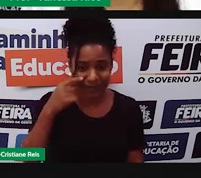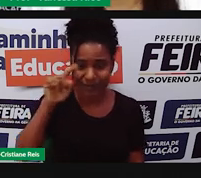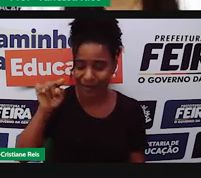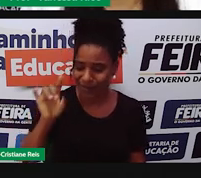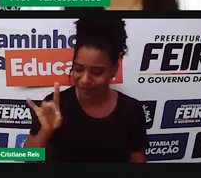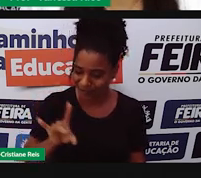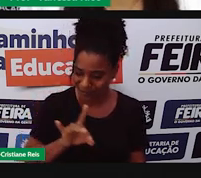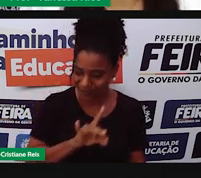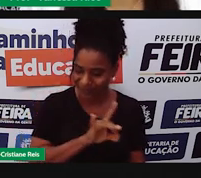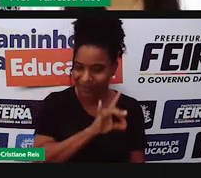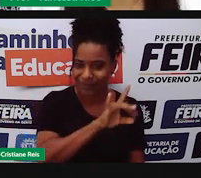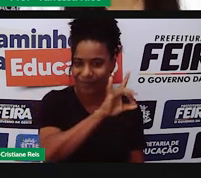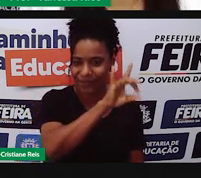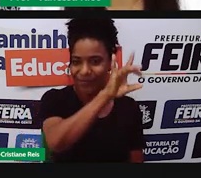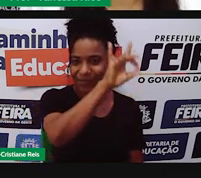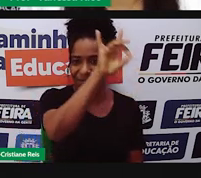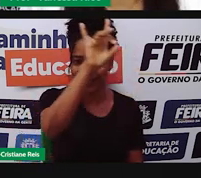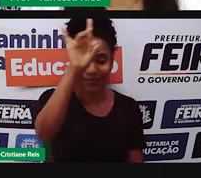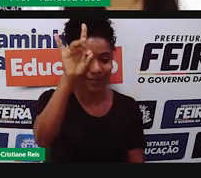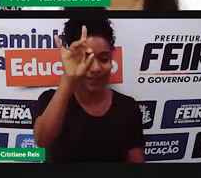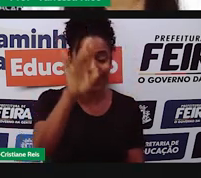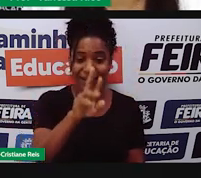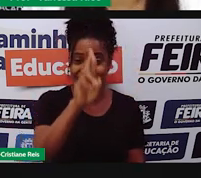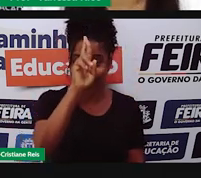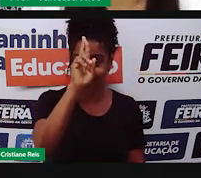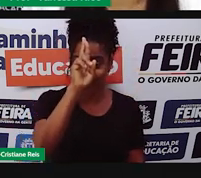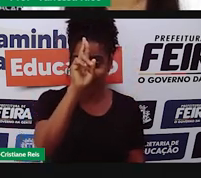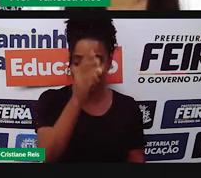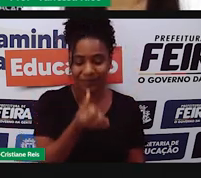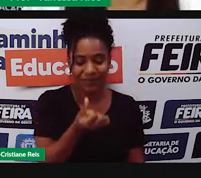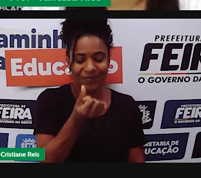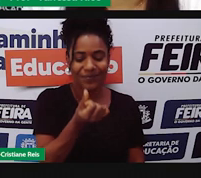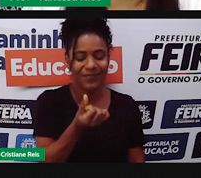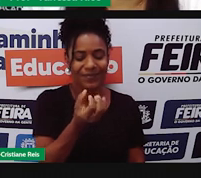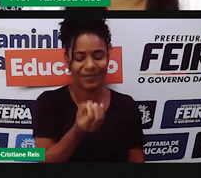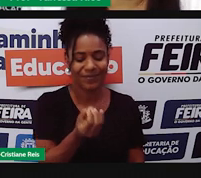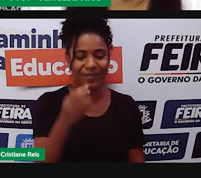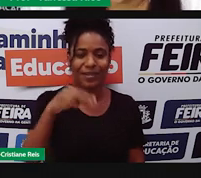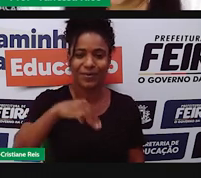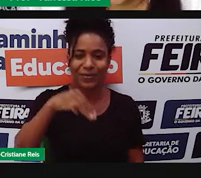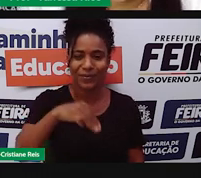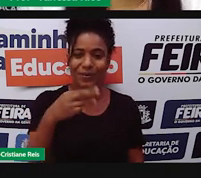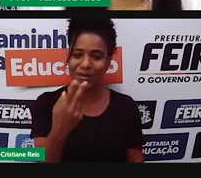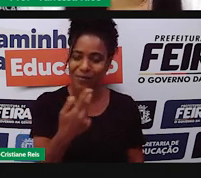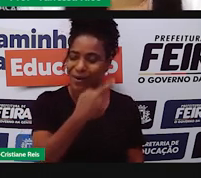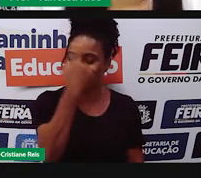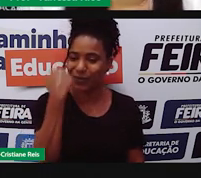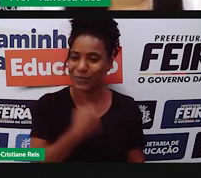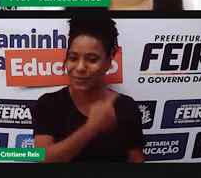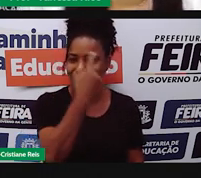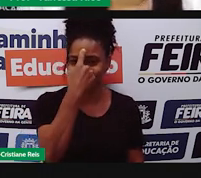assim até completar os 60 minutos que correspondem a uma hora.